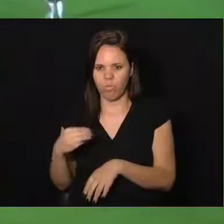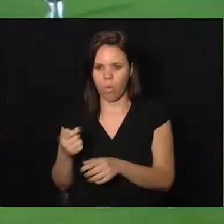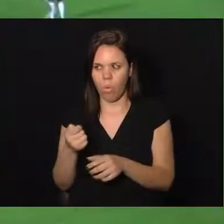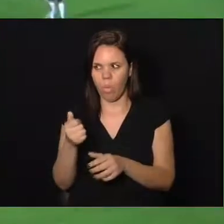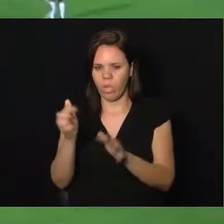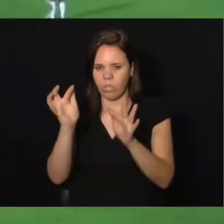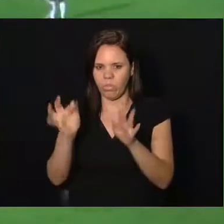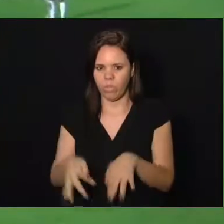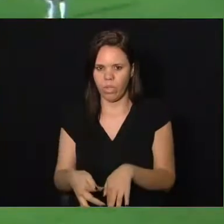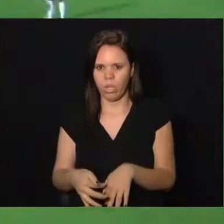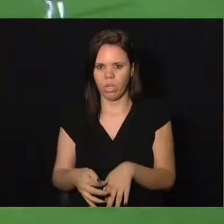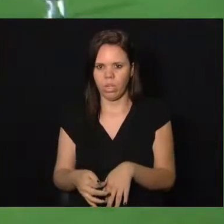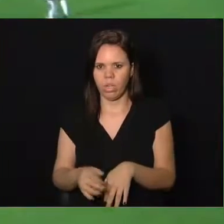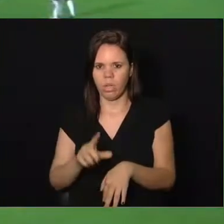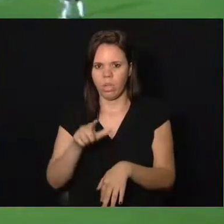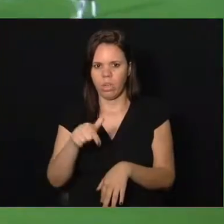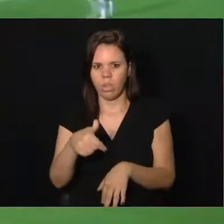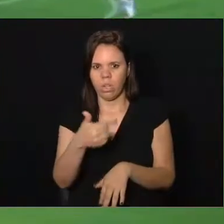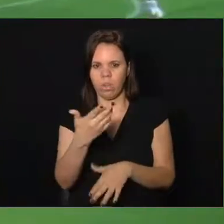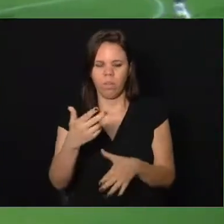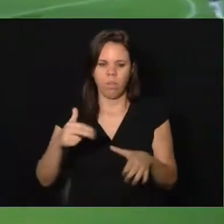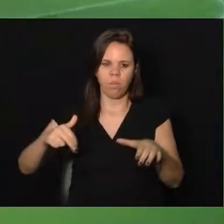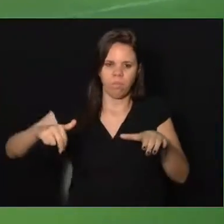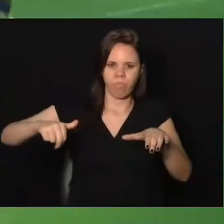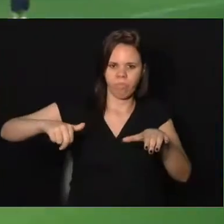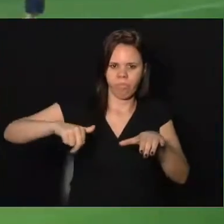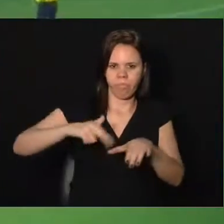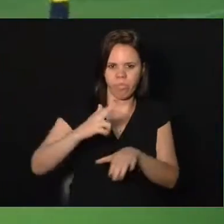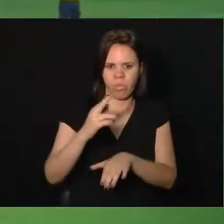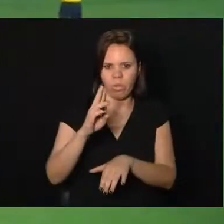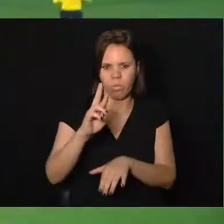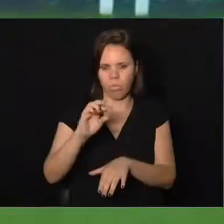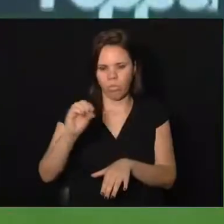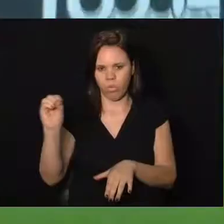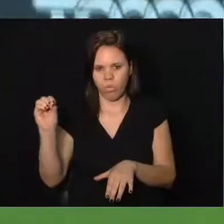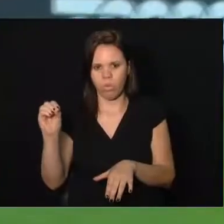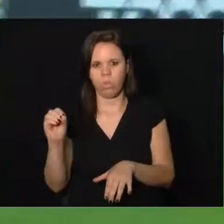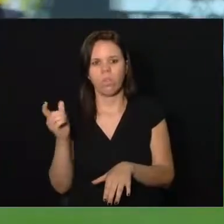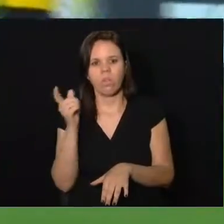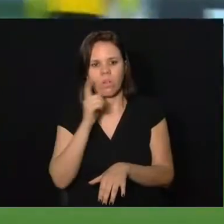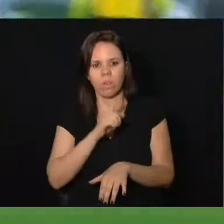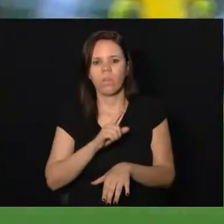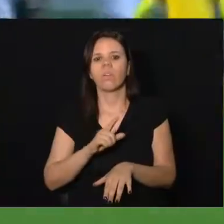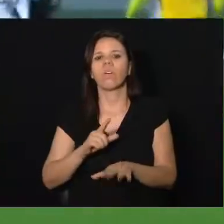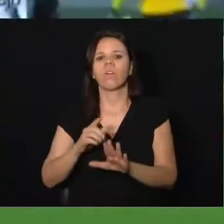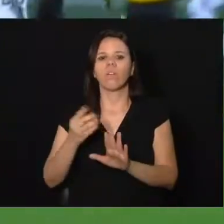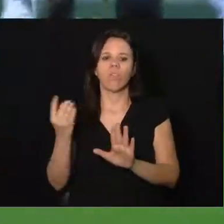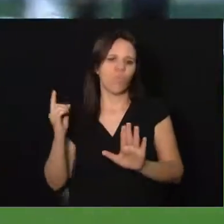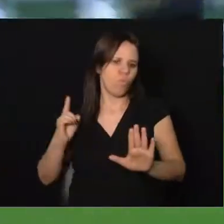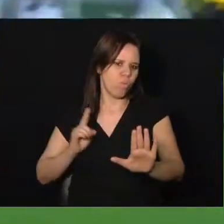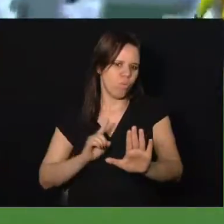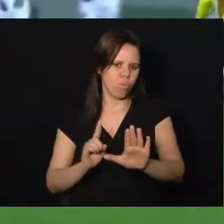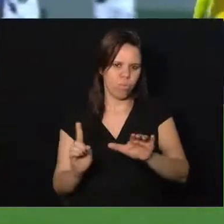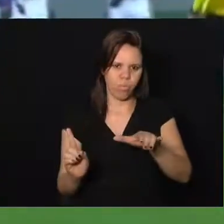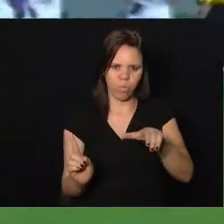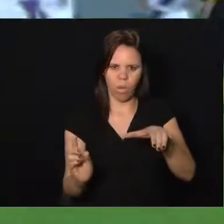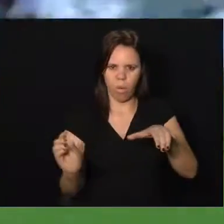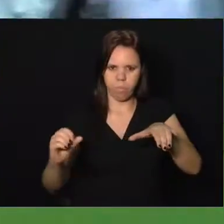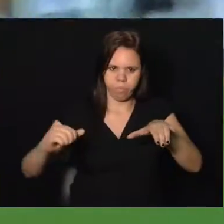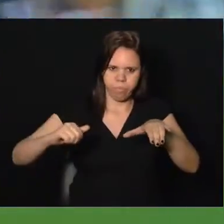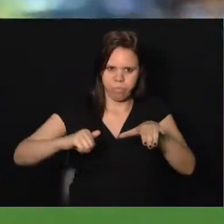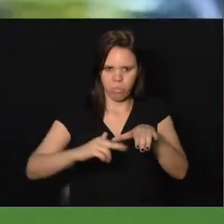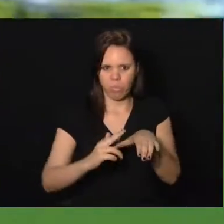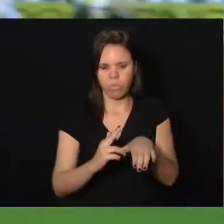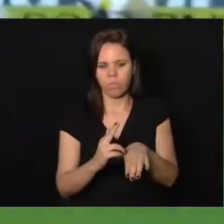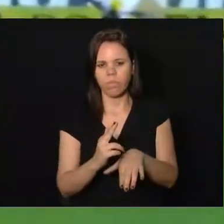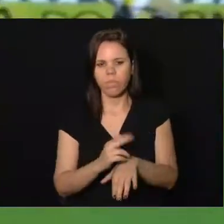final, após cobrança de escanteio, o zagueiro Bruno Aguiar veio de trás e sem marcação subiu mais que